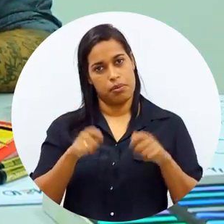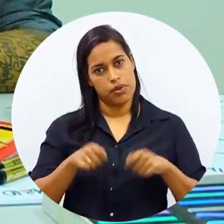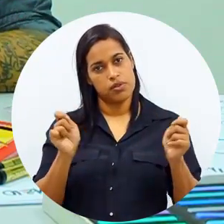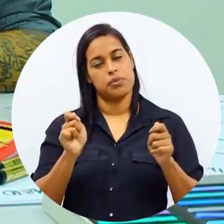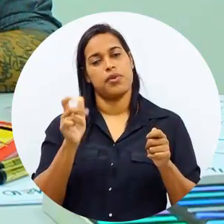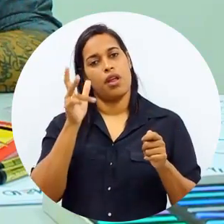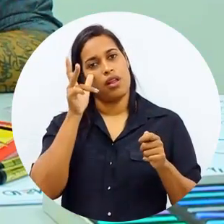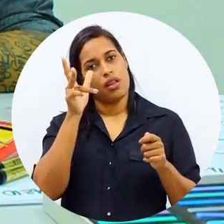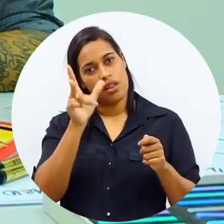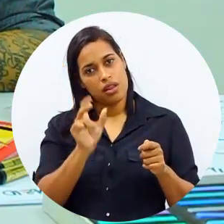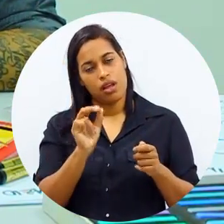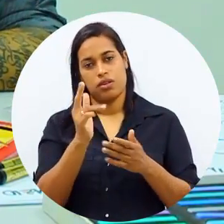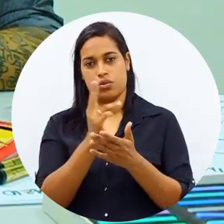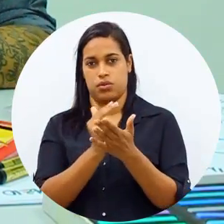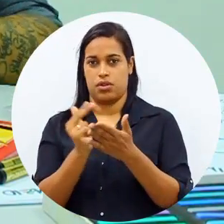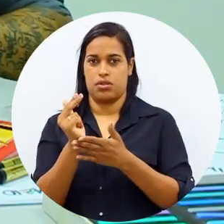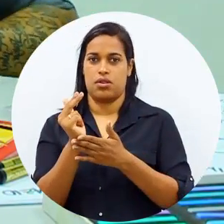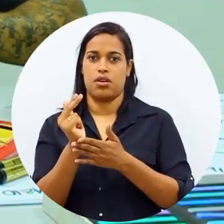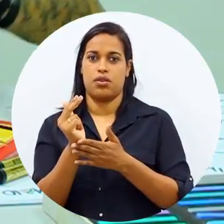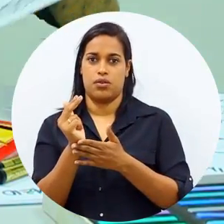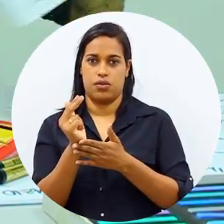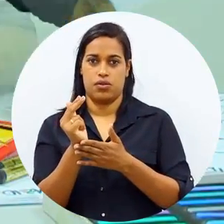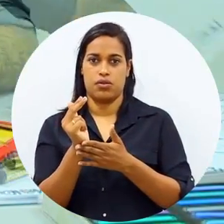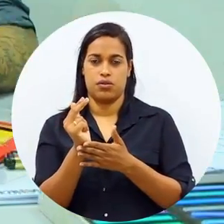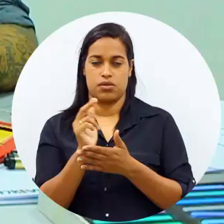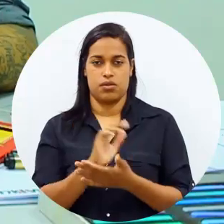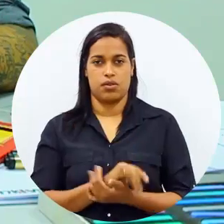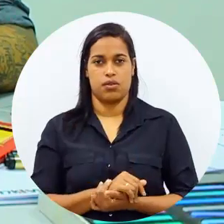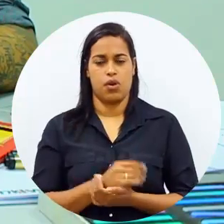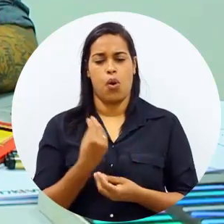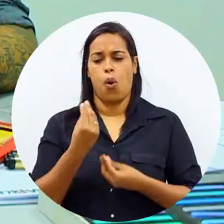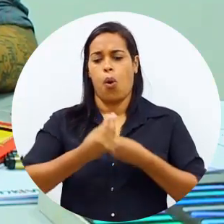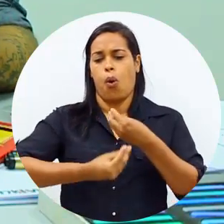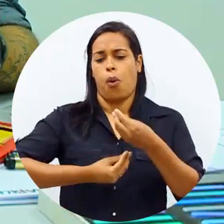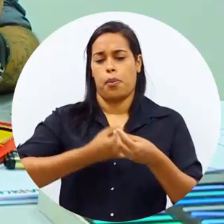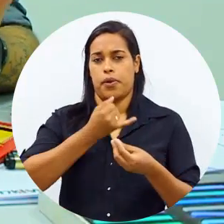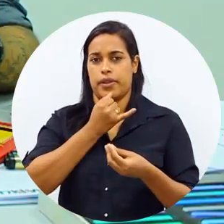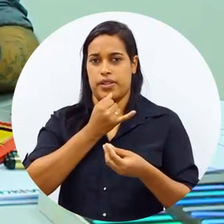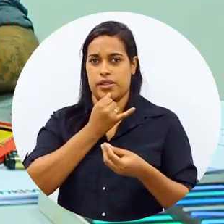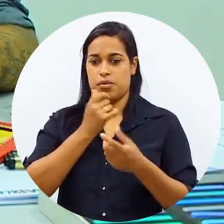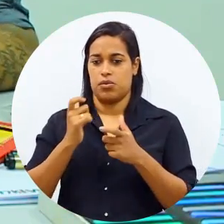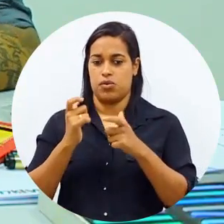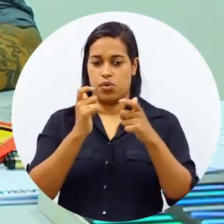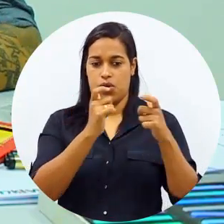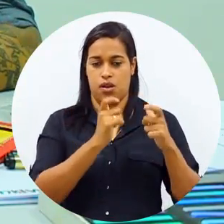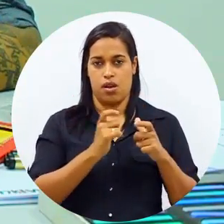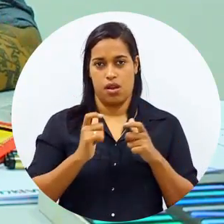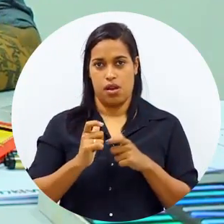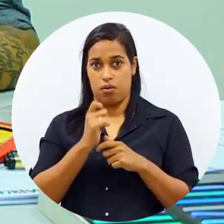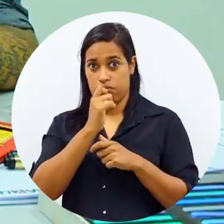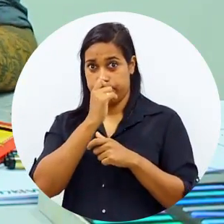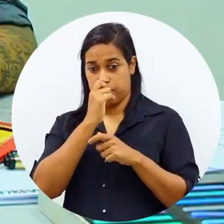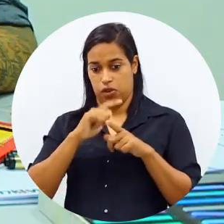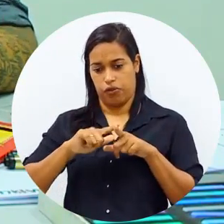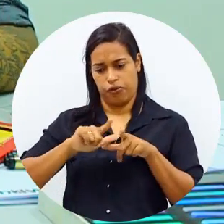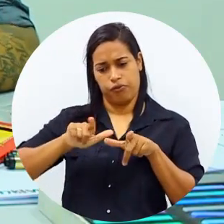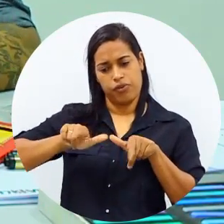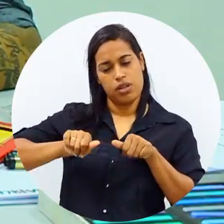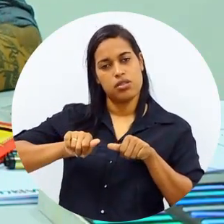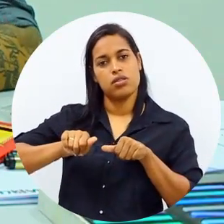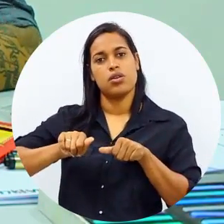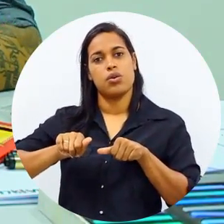aumentar a possibilidade de transmissão de ideias nos seus desenhos. Com relação ao contraste espaço,